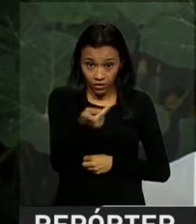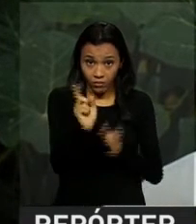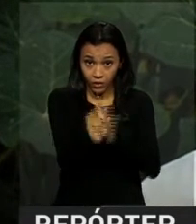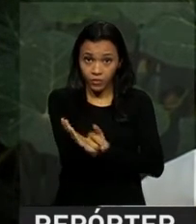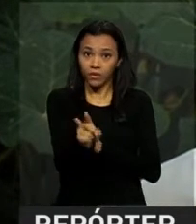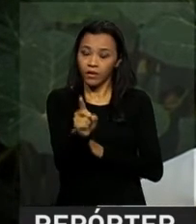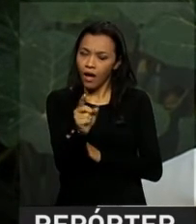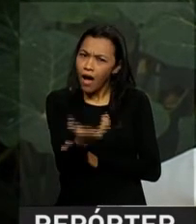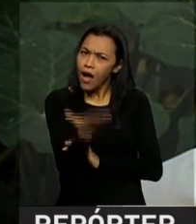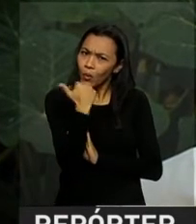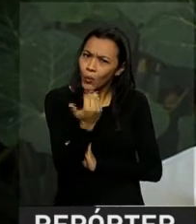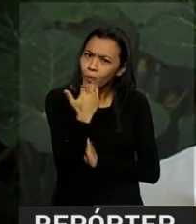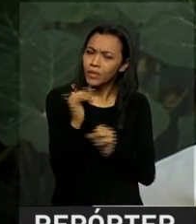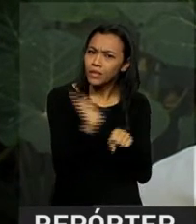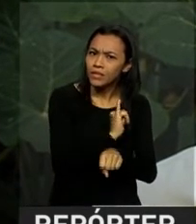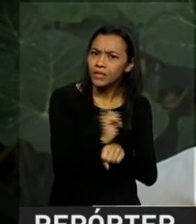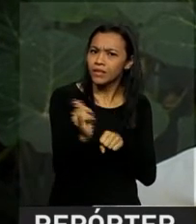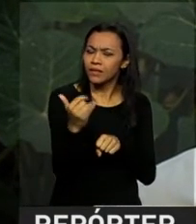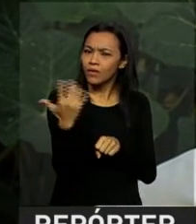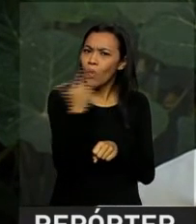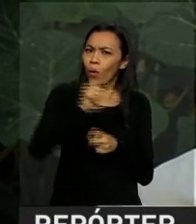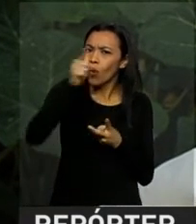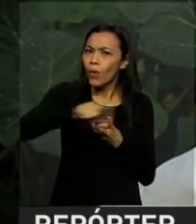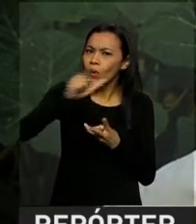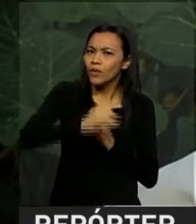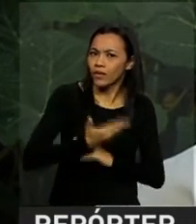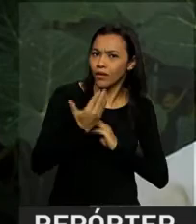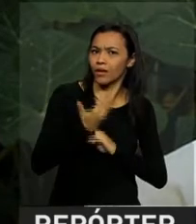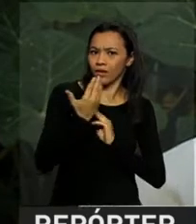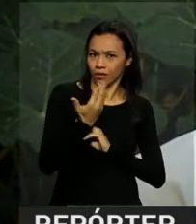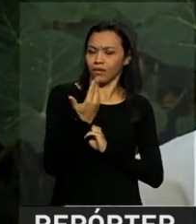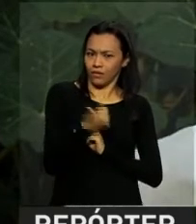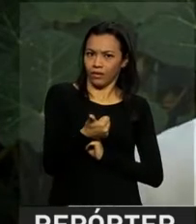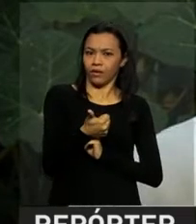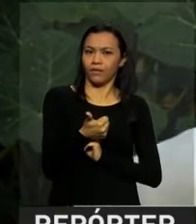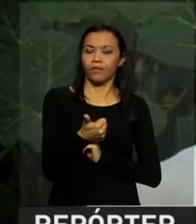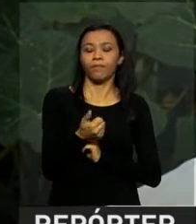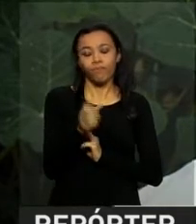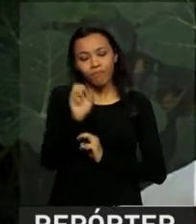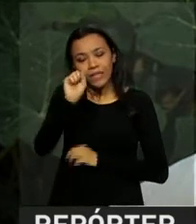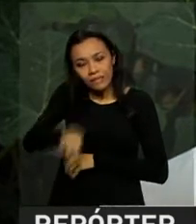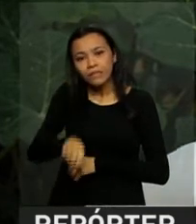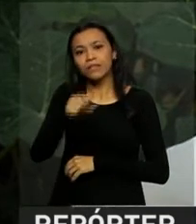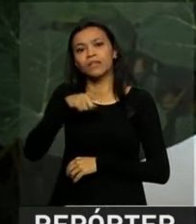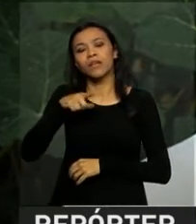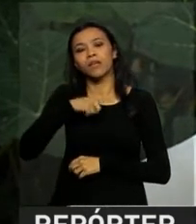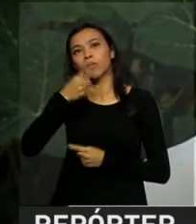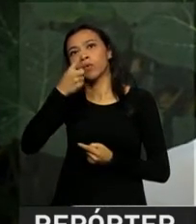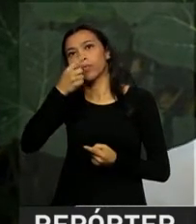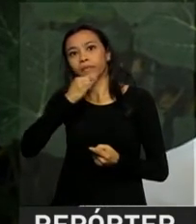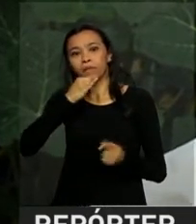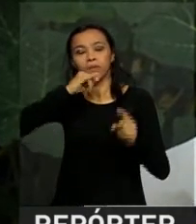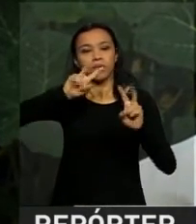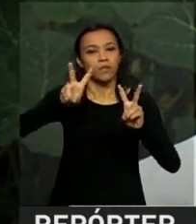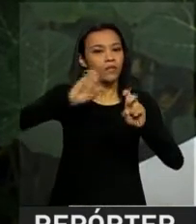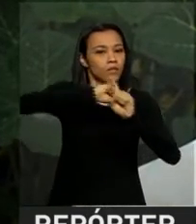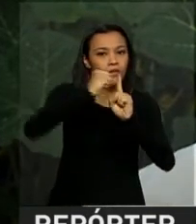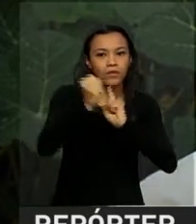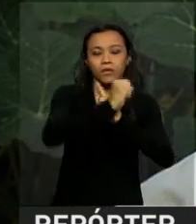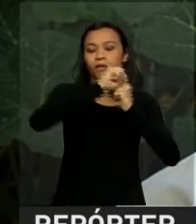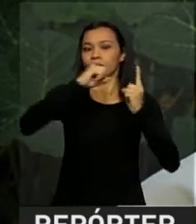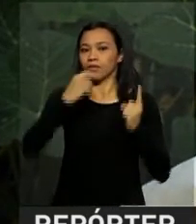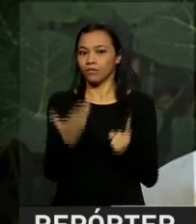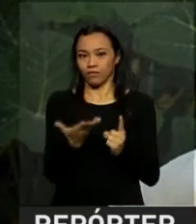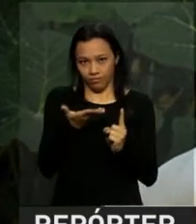o consumo do produto orgânico também traz outros benefícios? Além disso, nós temos toda a questão social que está por trás,